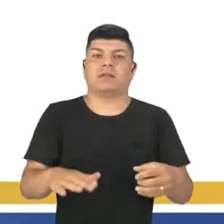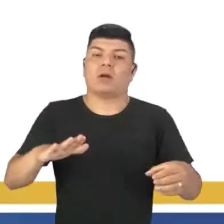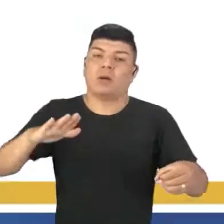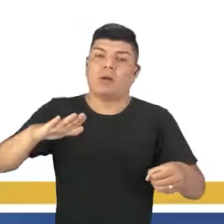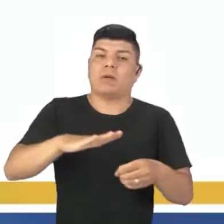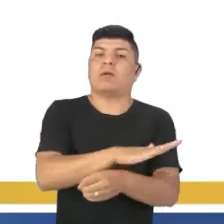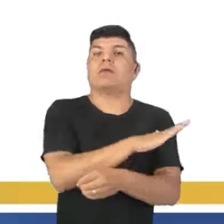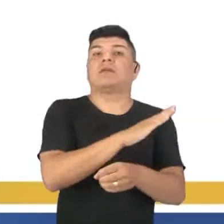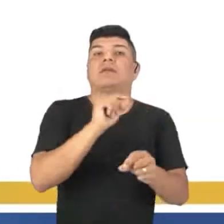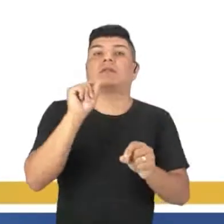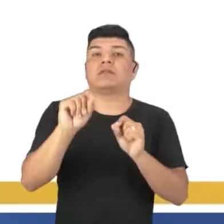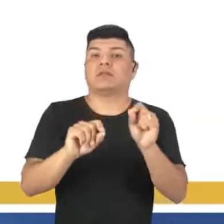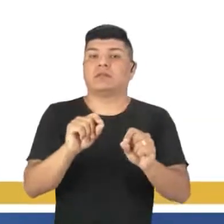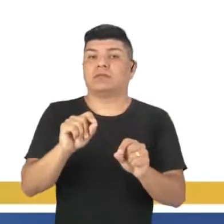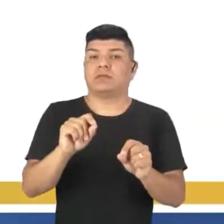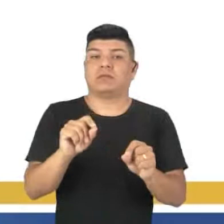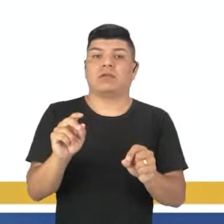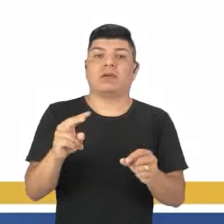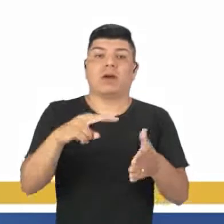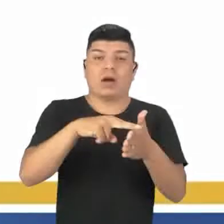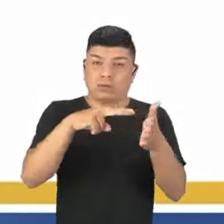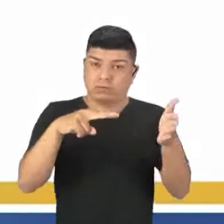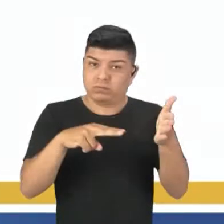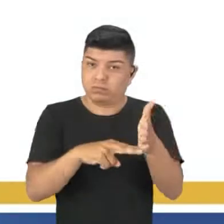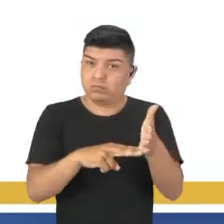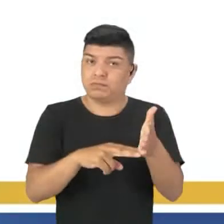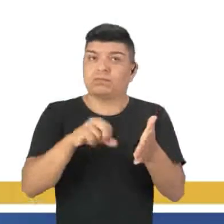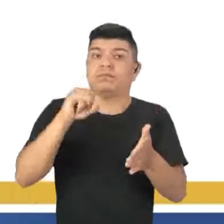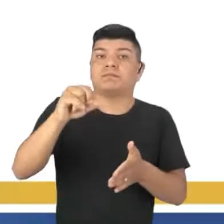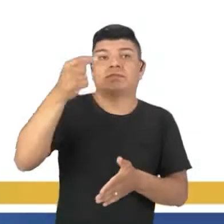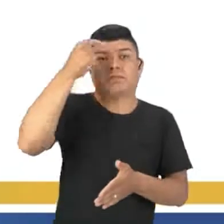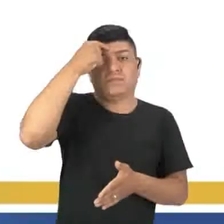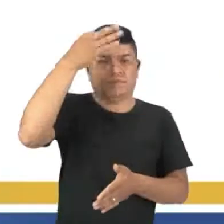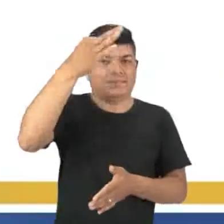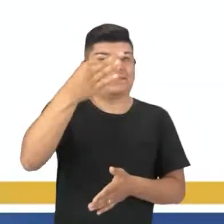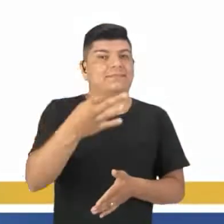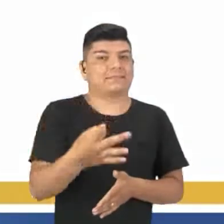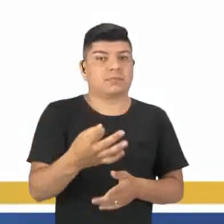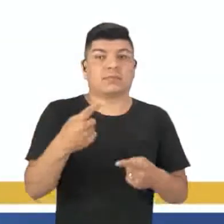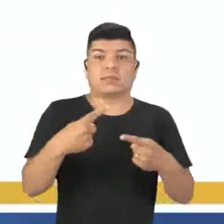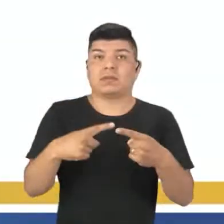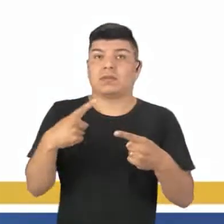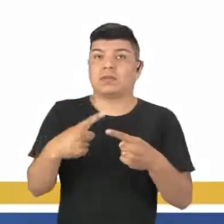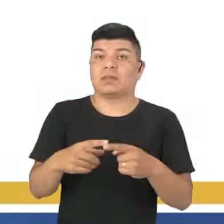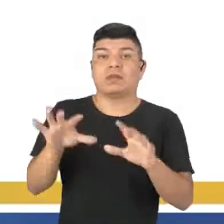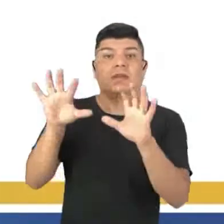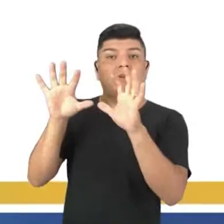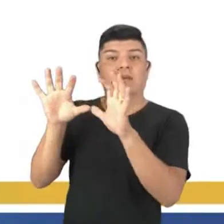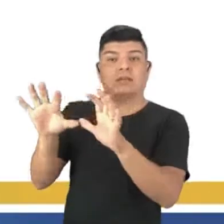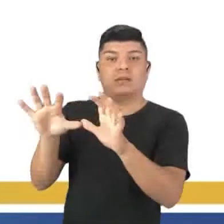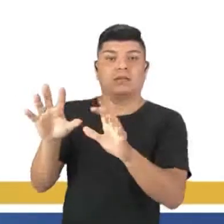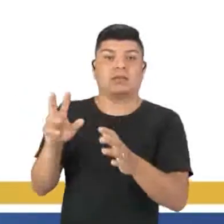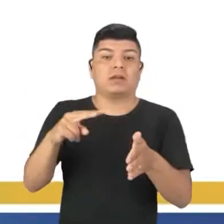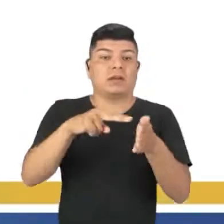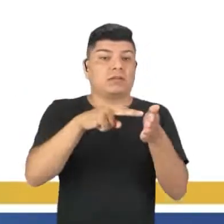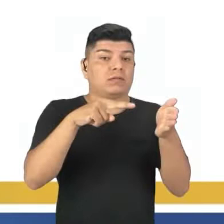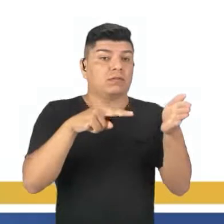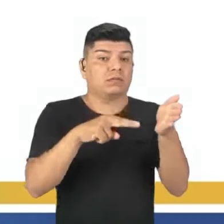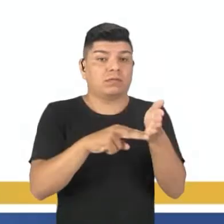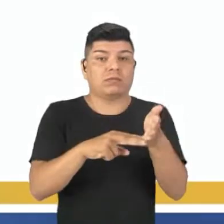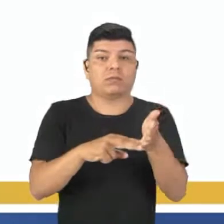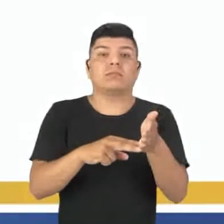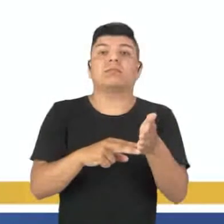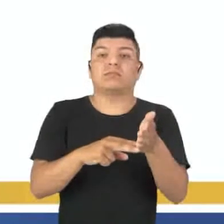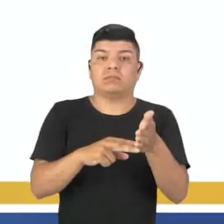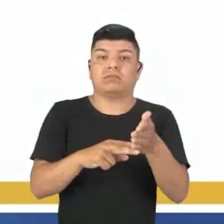ela vai corresponder justamente ao seu volume. Se você pensou isso, você acertou. Então, nesse caso, o volume, gente, ele é a